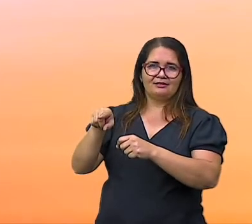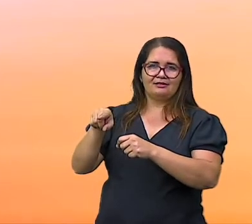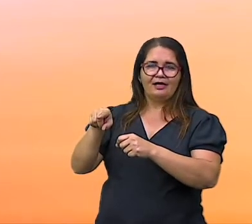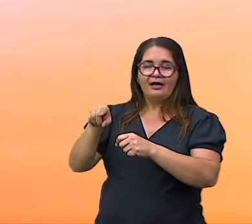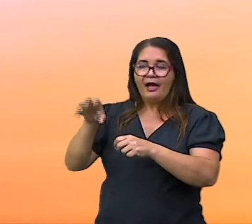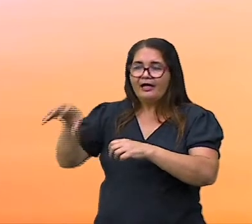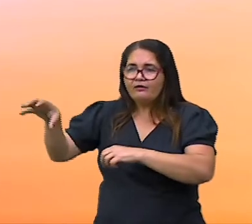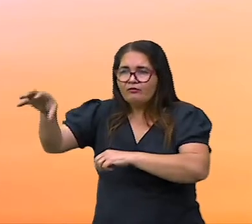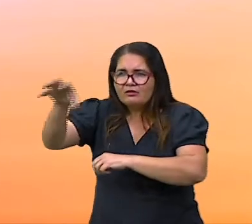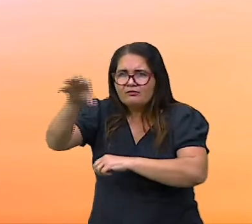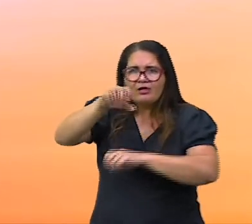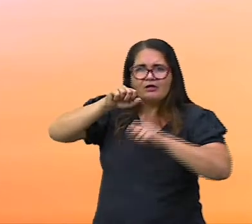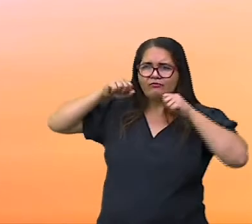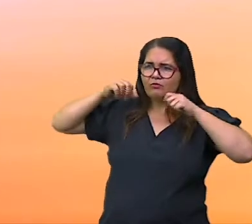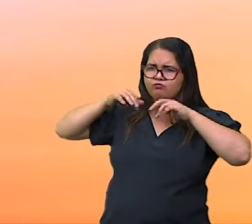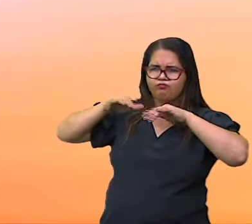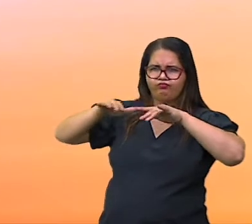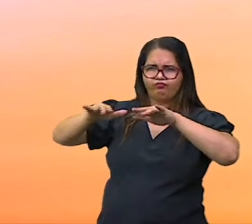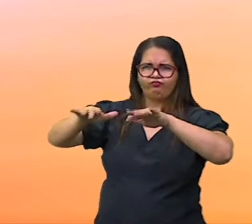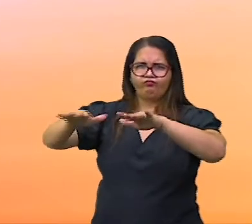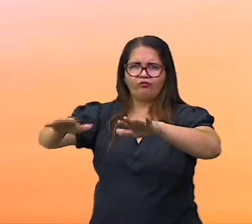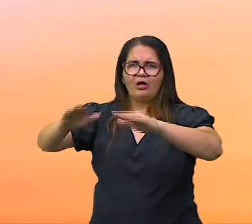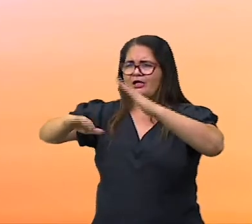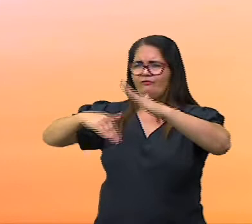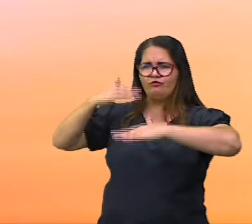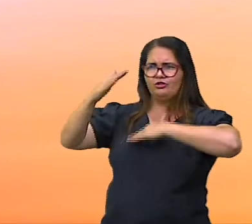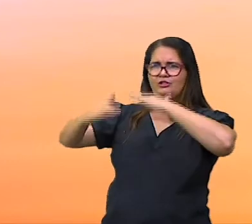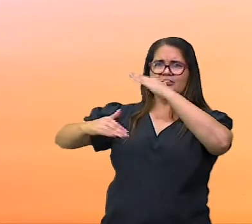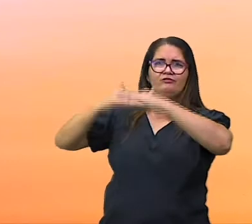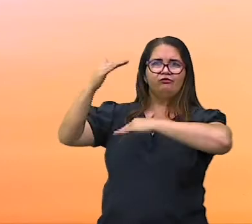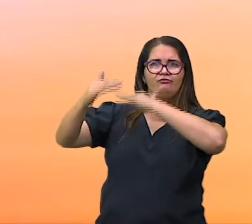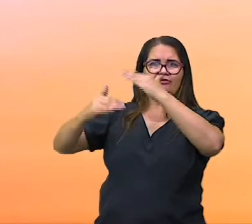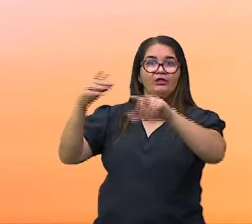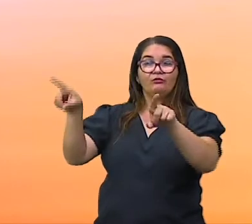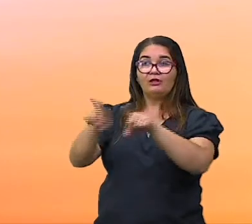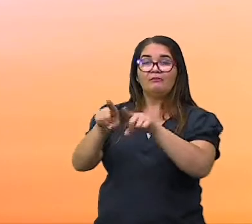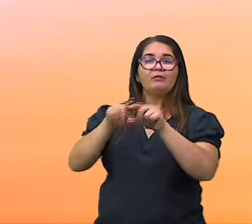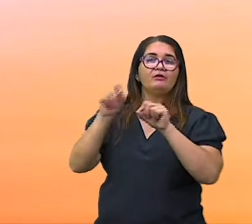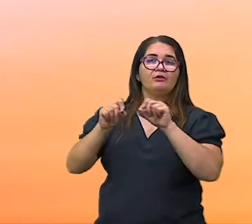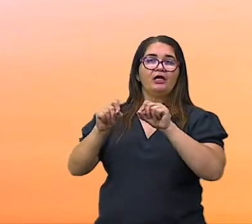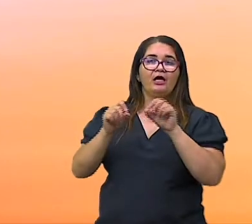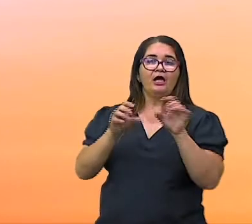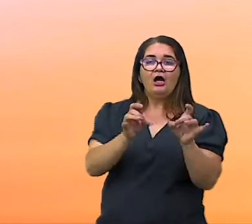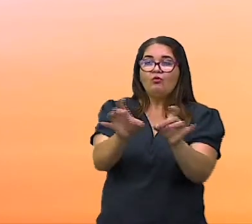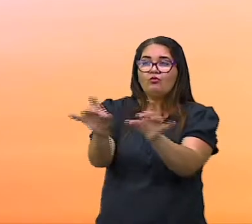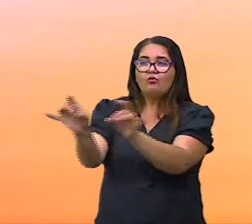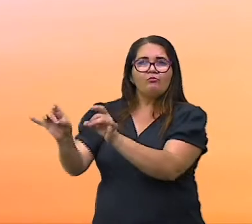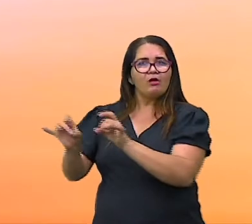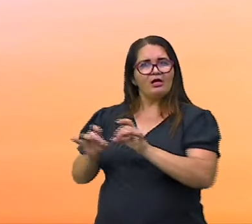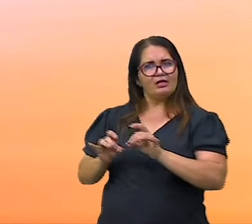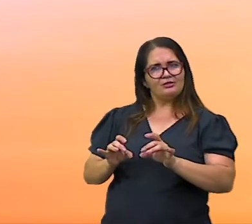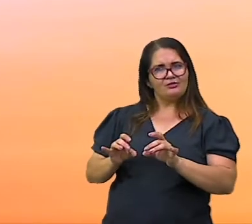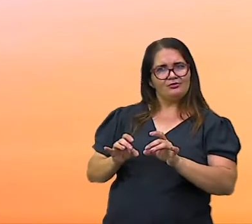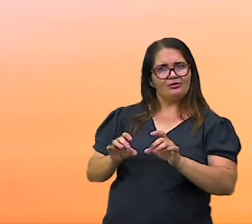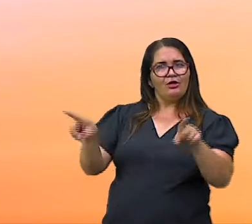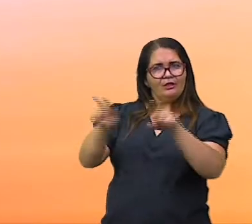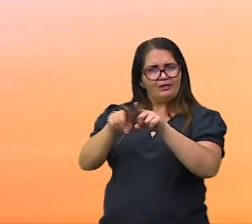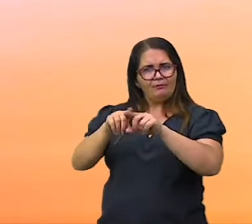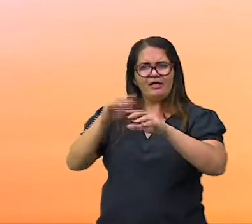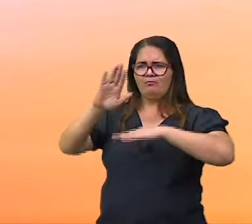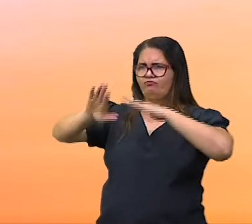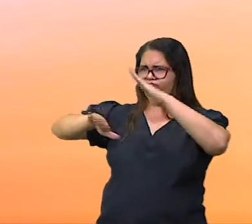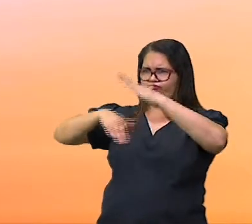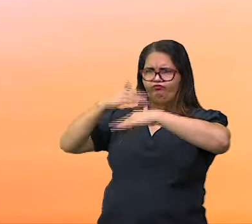por abandonar suas terras natais e partiram em busca de estabelecer-se em novos locais. Isso